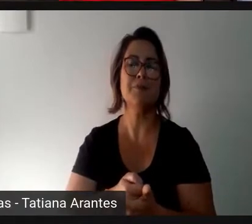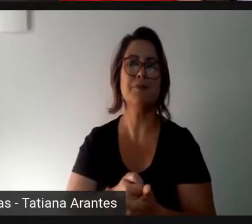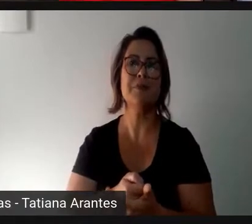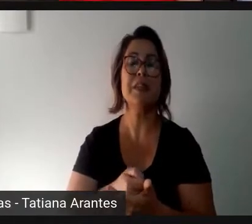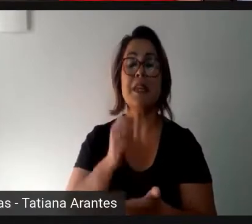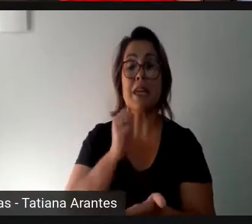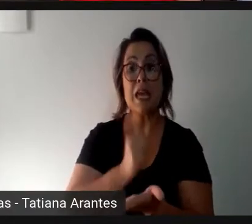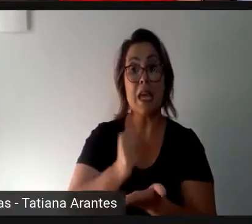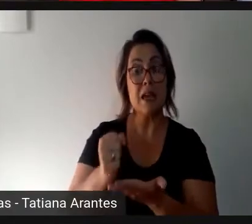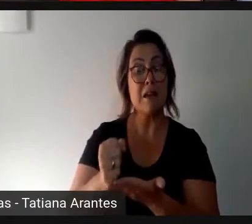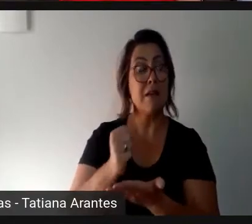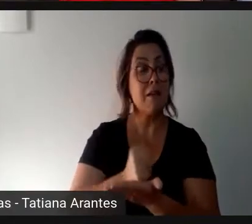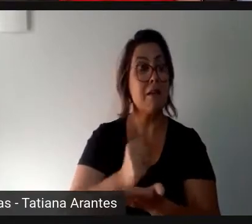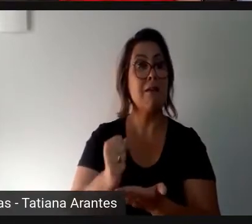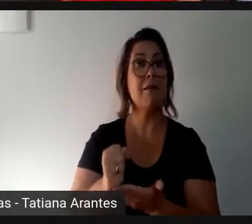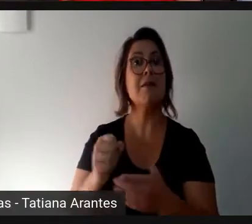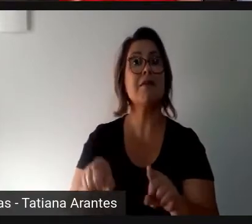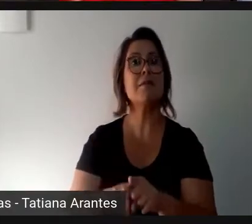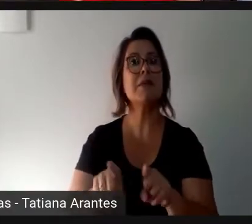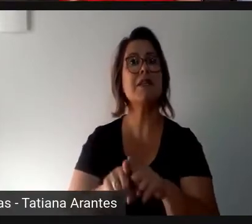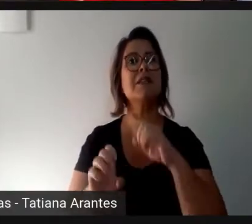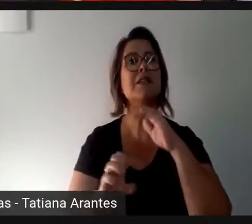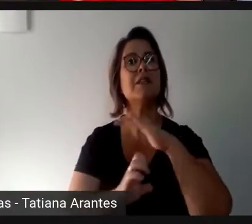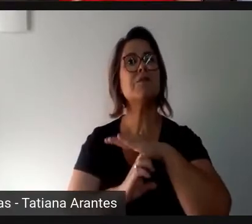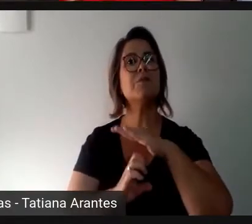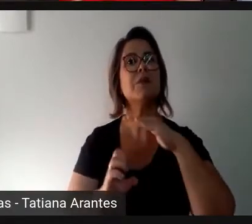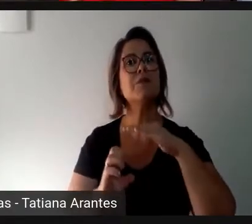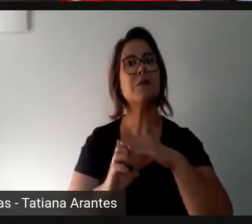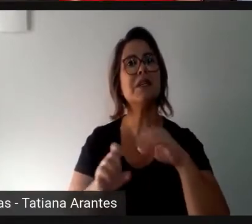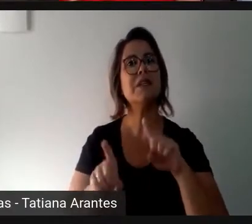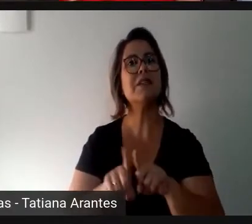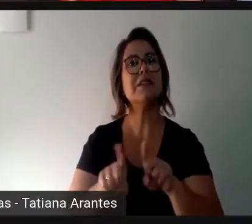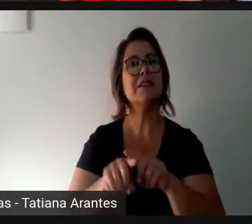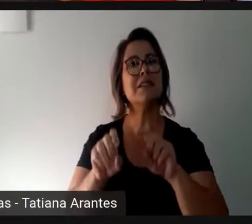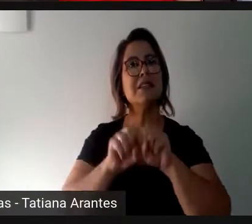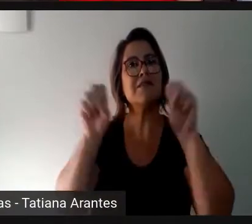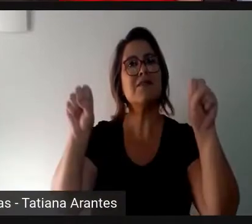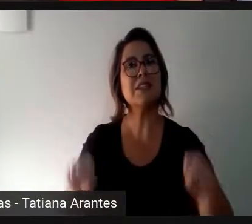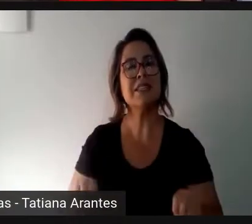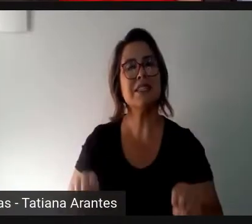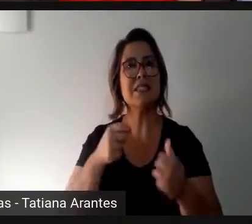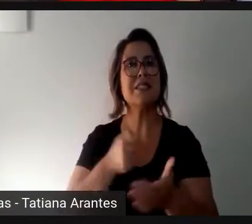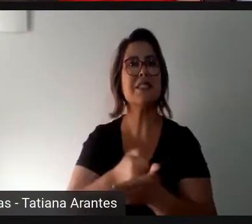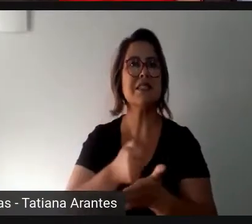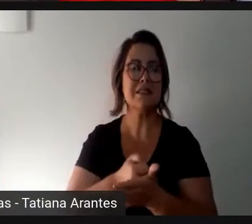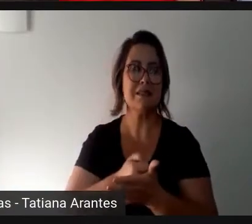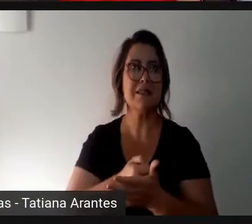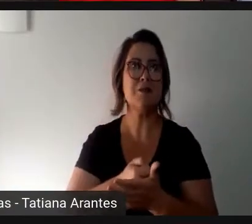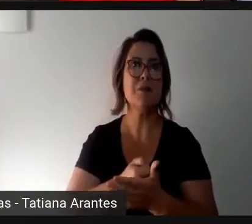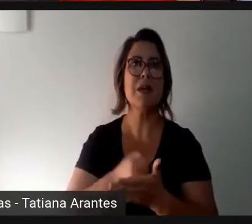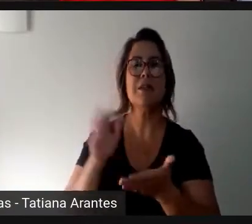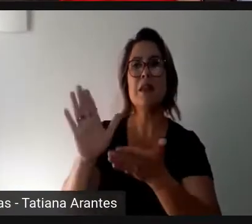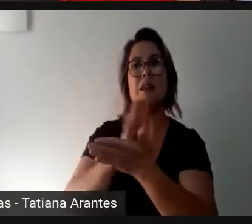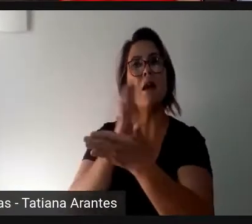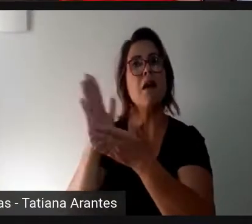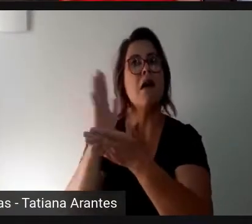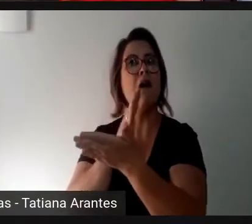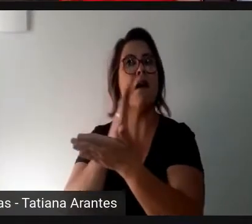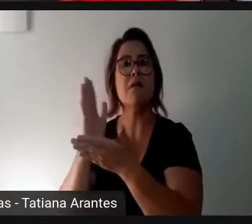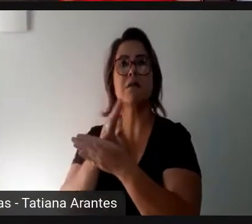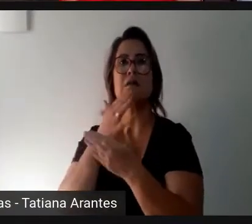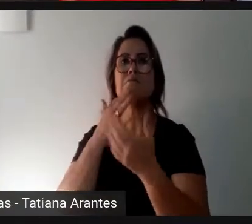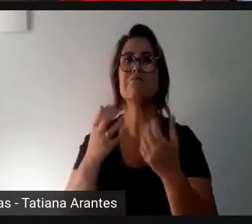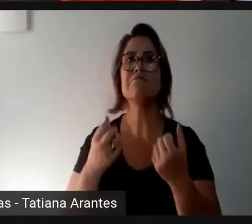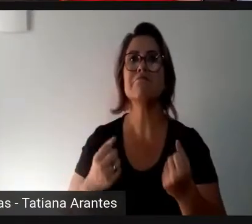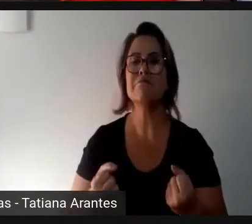contratar com a administração pública, a empresa vai ter que ter o sistema de compliance. Alguns estados já têm essa obrigatoriedade, inclusive aqui no DF